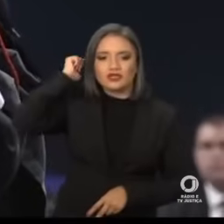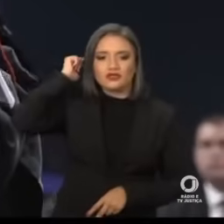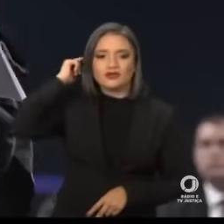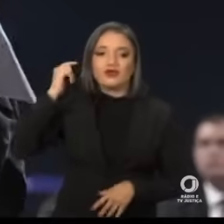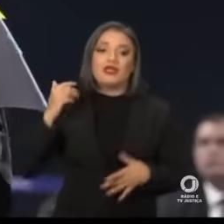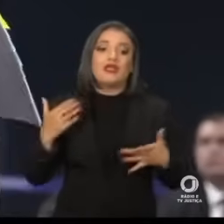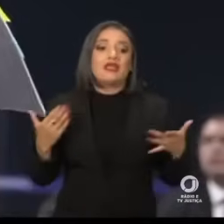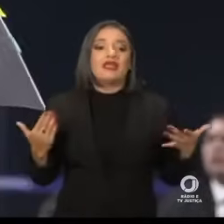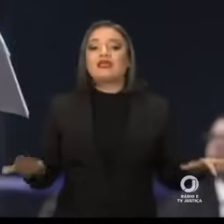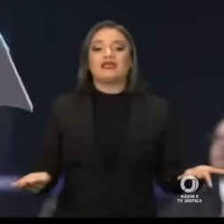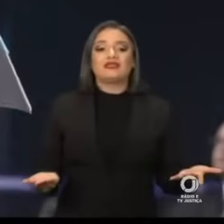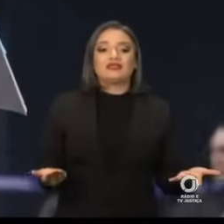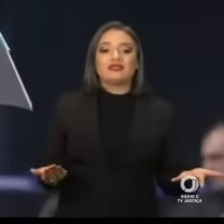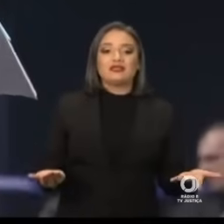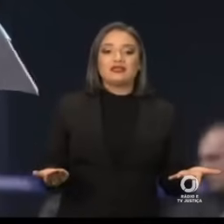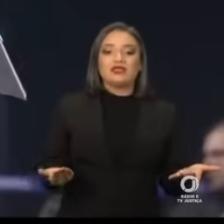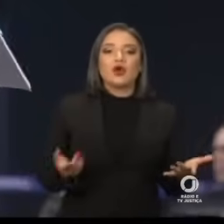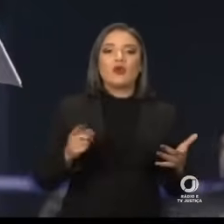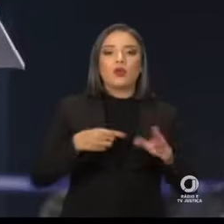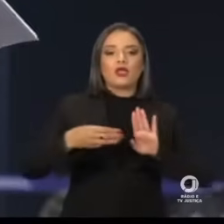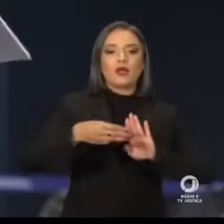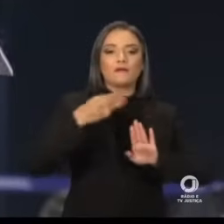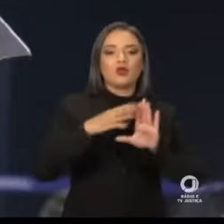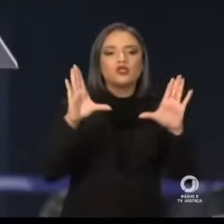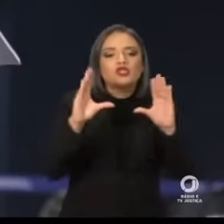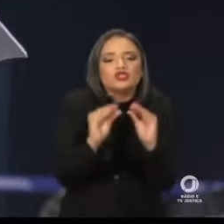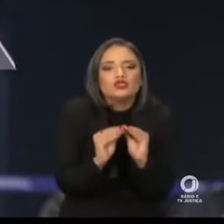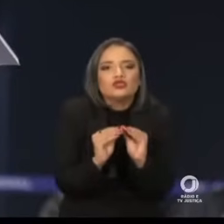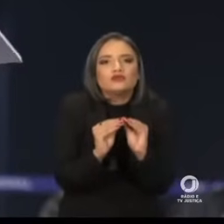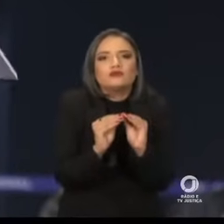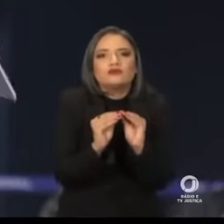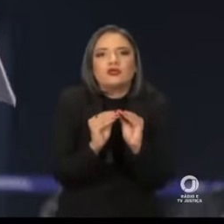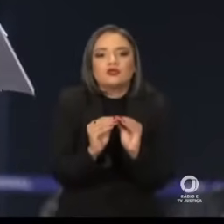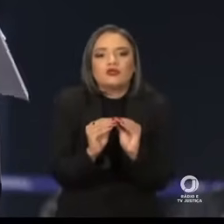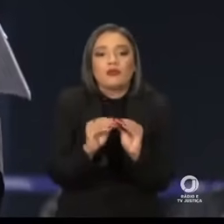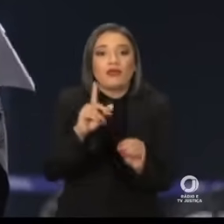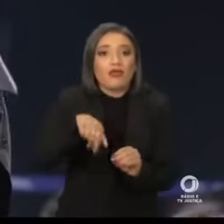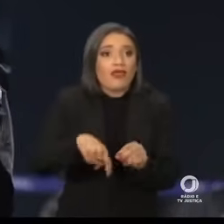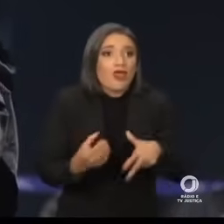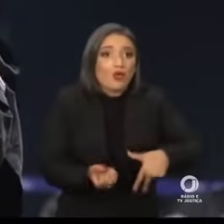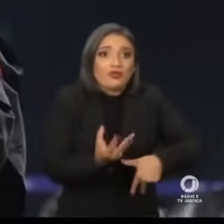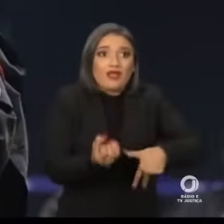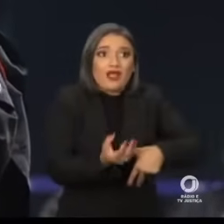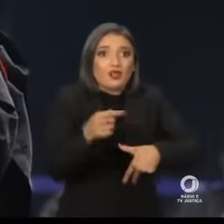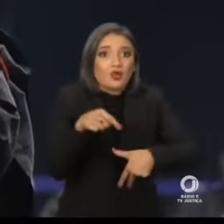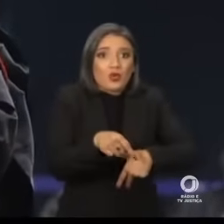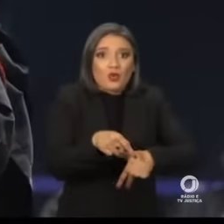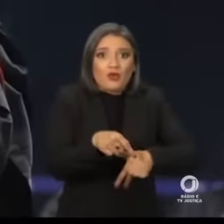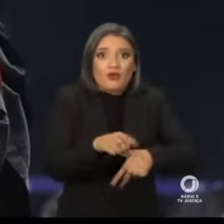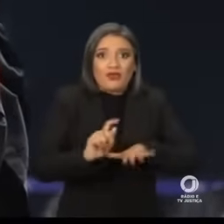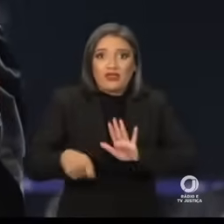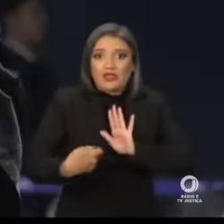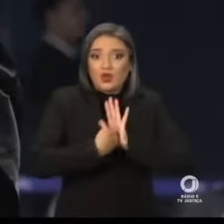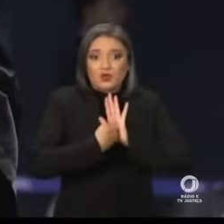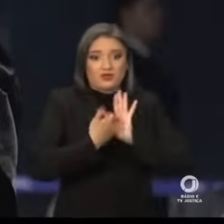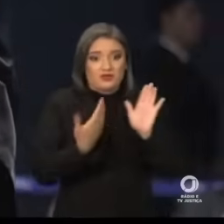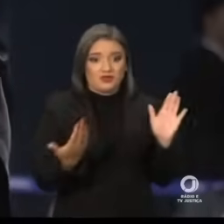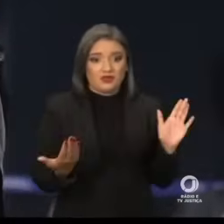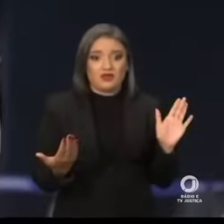do enxugar a minuta é do delator. Isso não sou eu que estou dizendo, é a denúncia. Estou citando